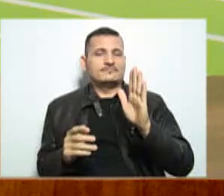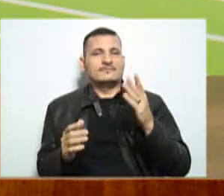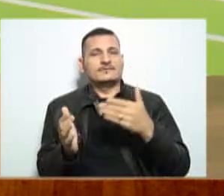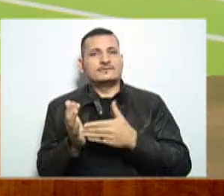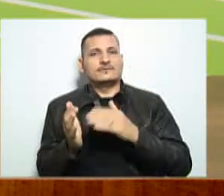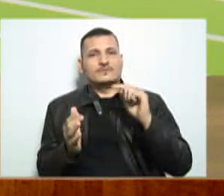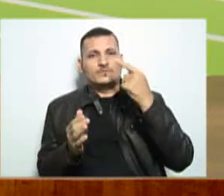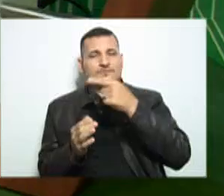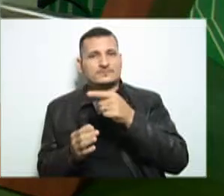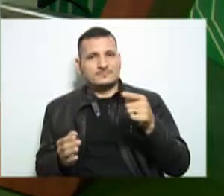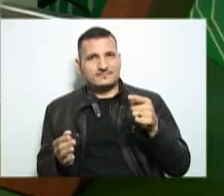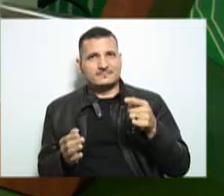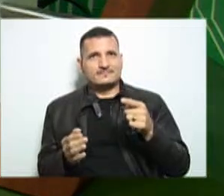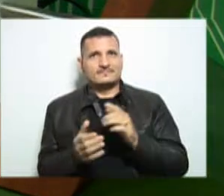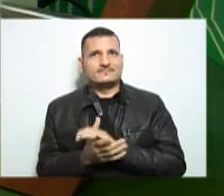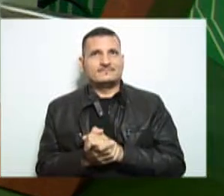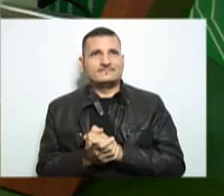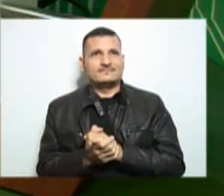se Deus quiser.